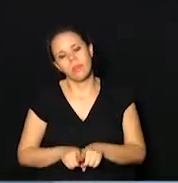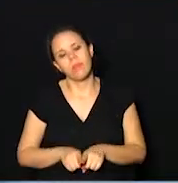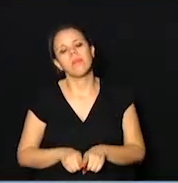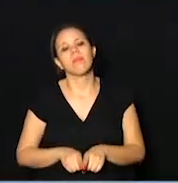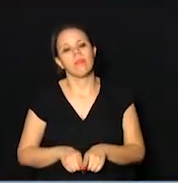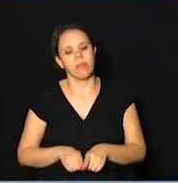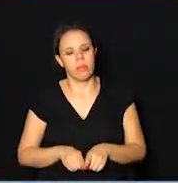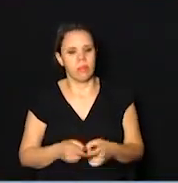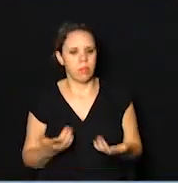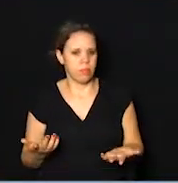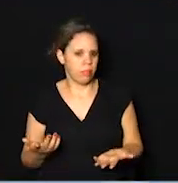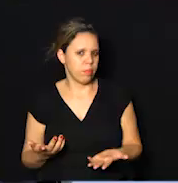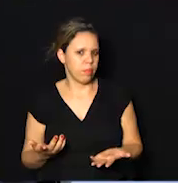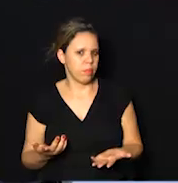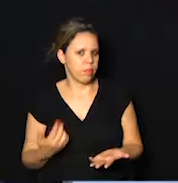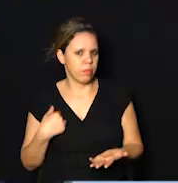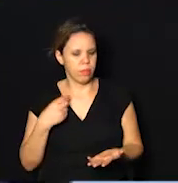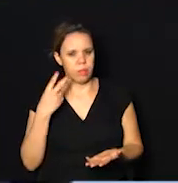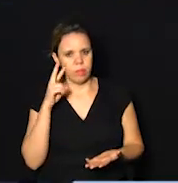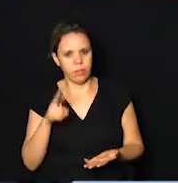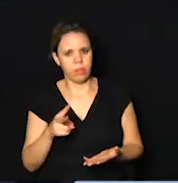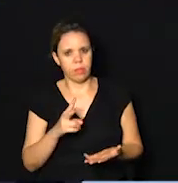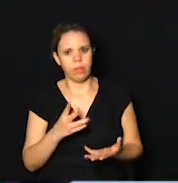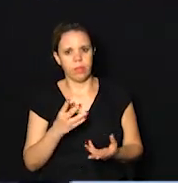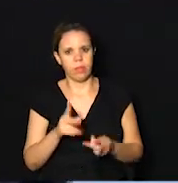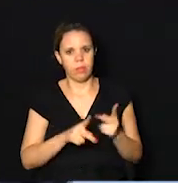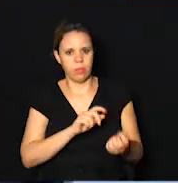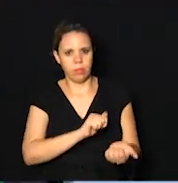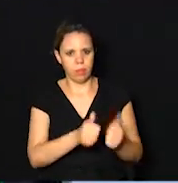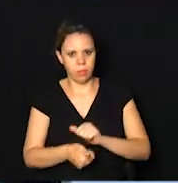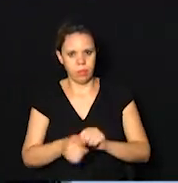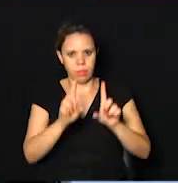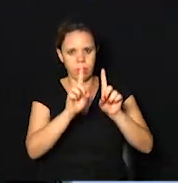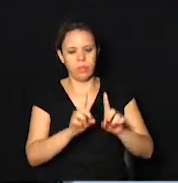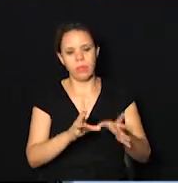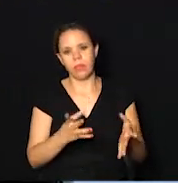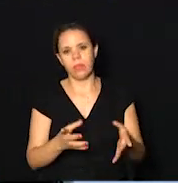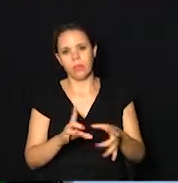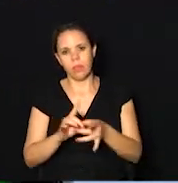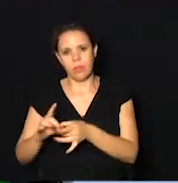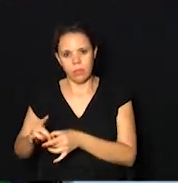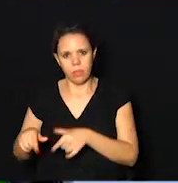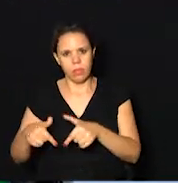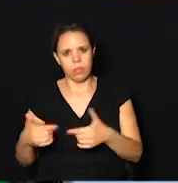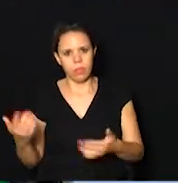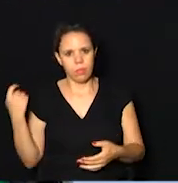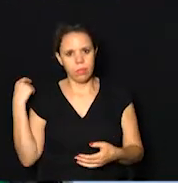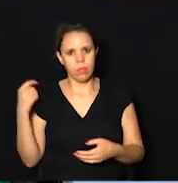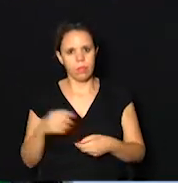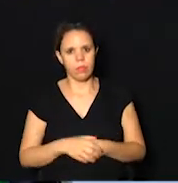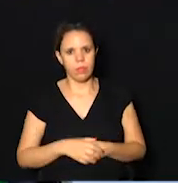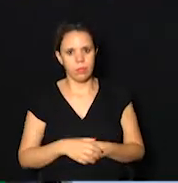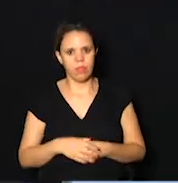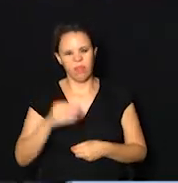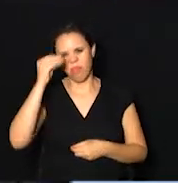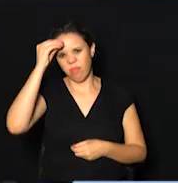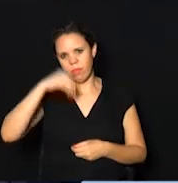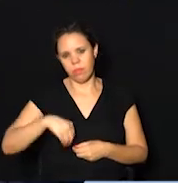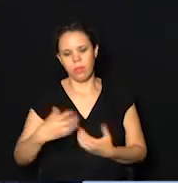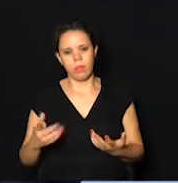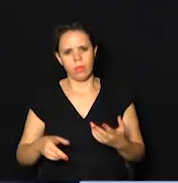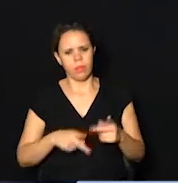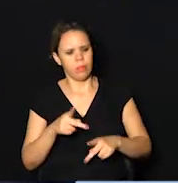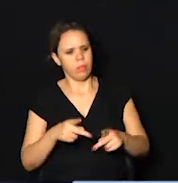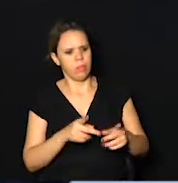é bem que a gente vê muitos atletas olímpicos claro eu já tive muitos né que eu já tava já trabalhou o com a preguiça